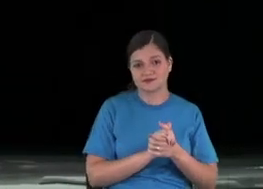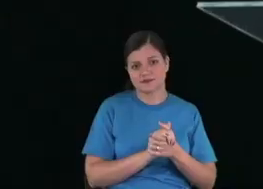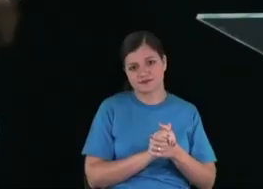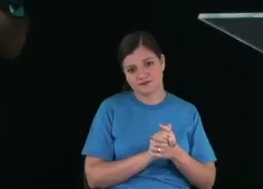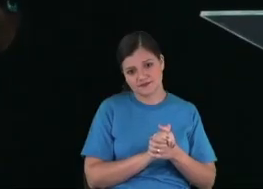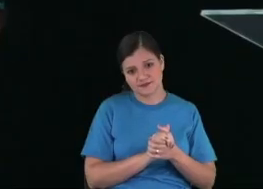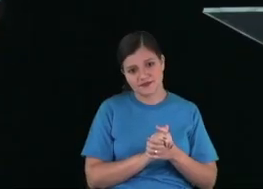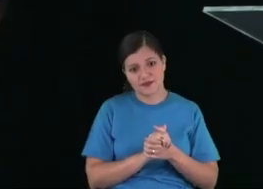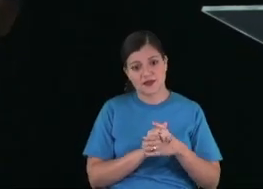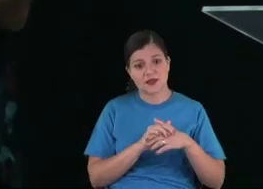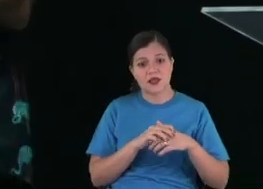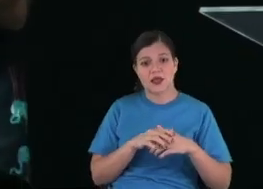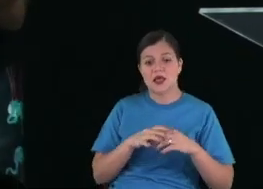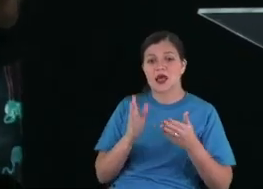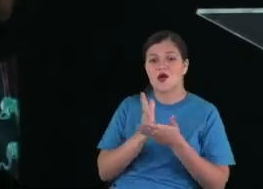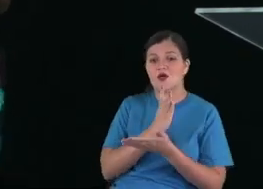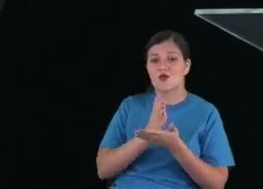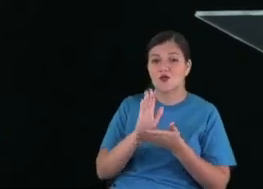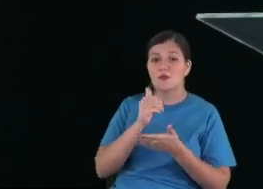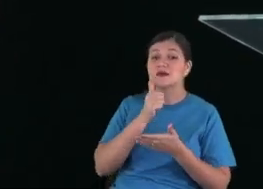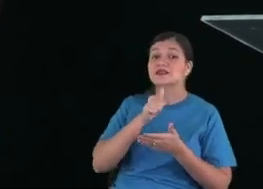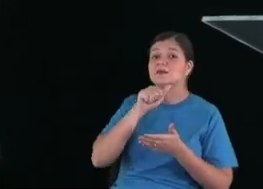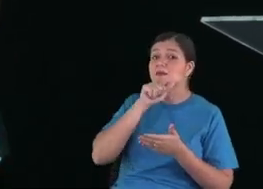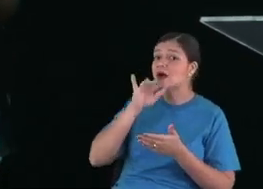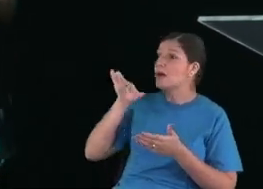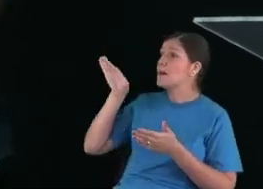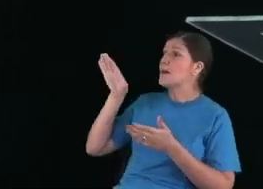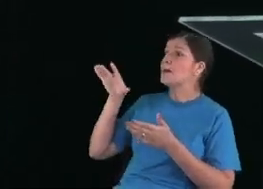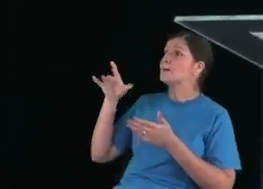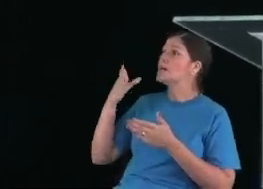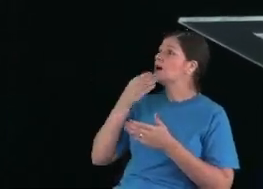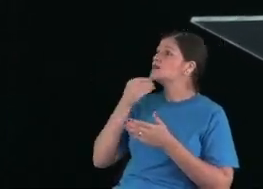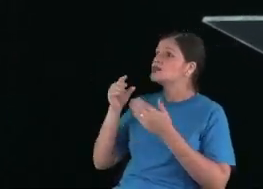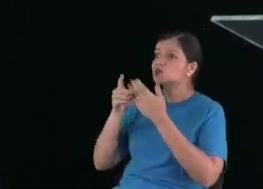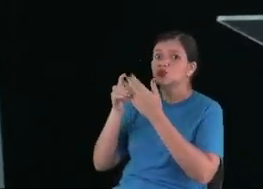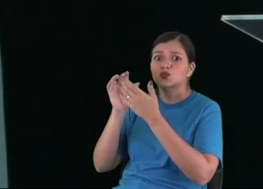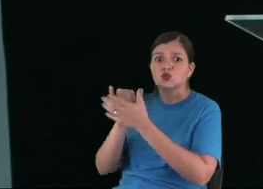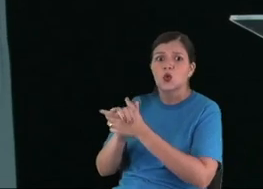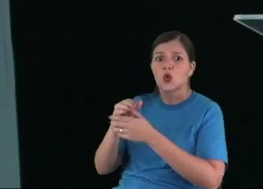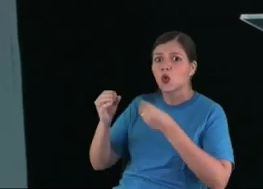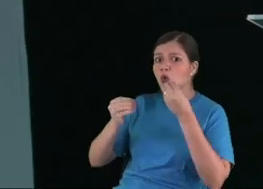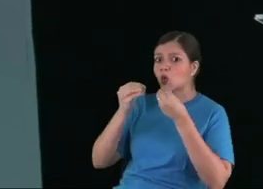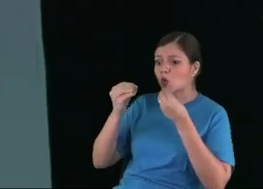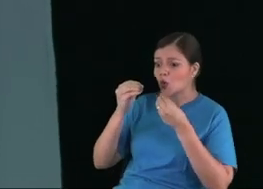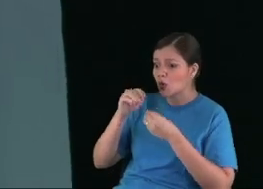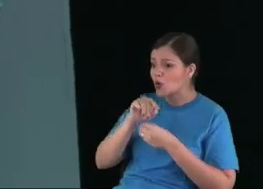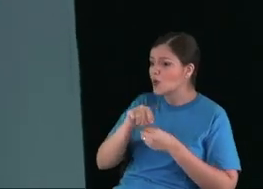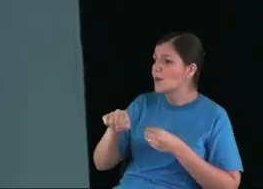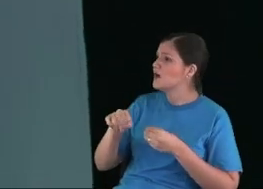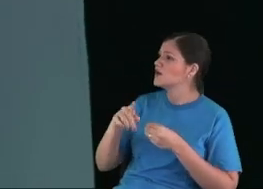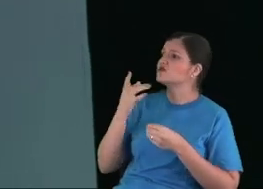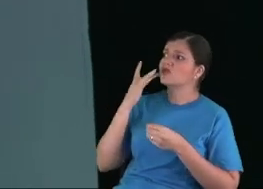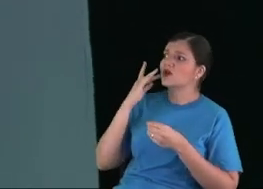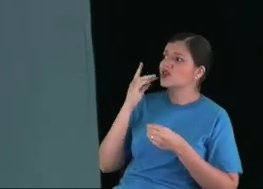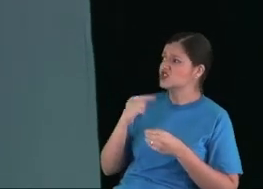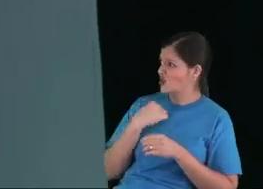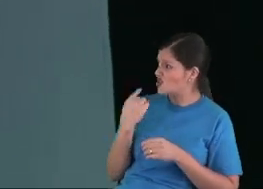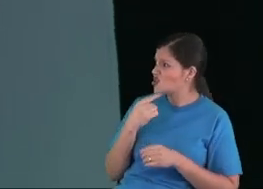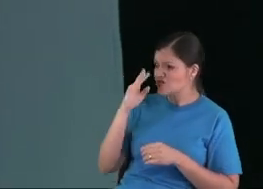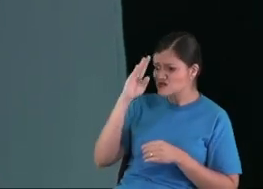O que, é que eles vão pensar da gente? Vão achar que a gente está de mal, não pode fazer isso. Como é que nós vamos ganhar eles para Cristo?